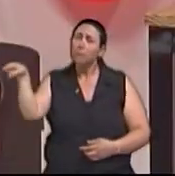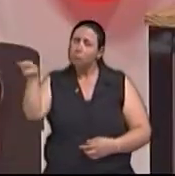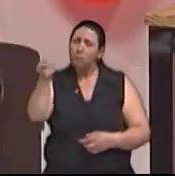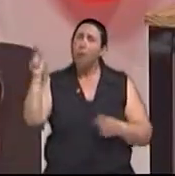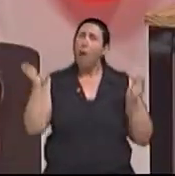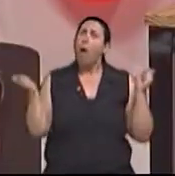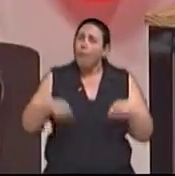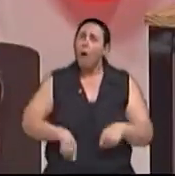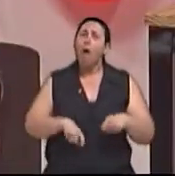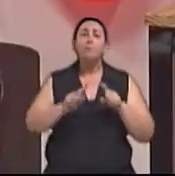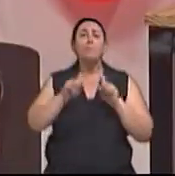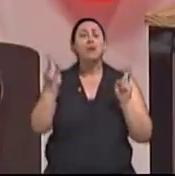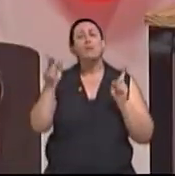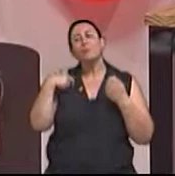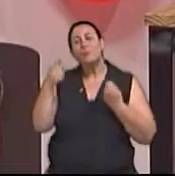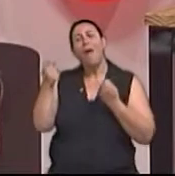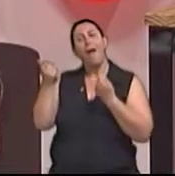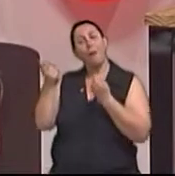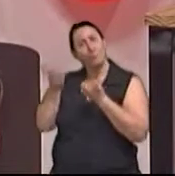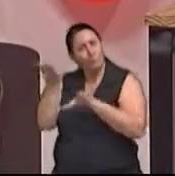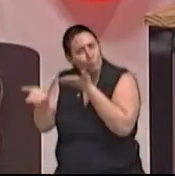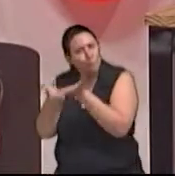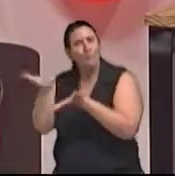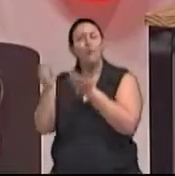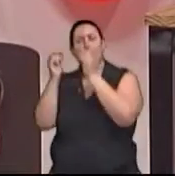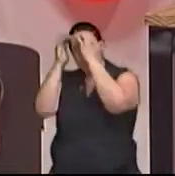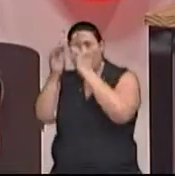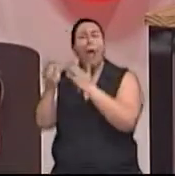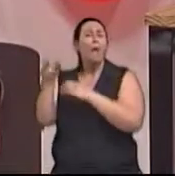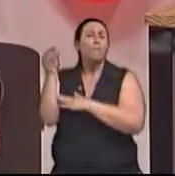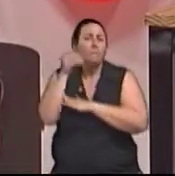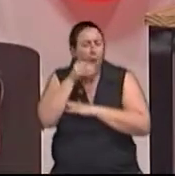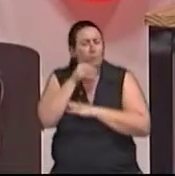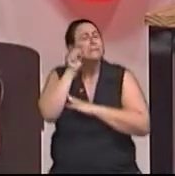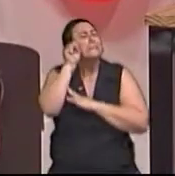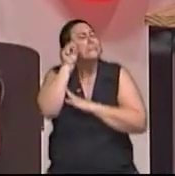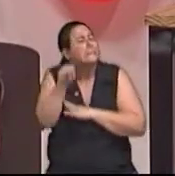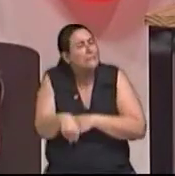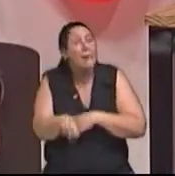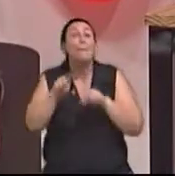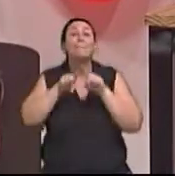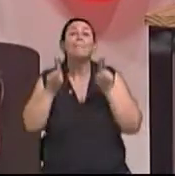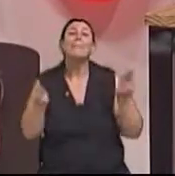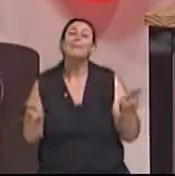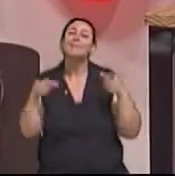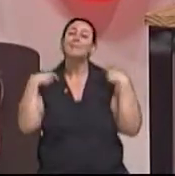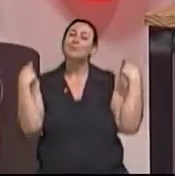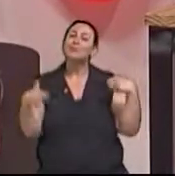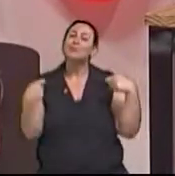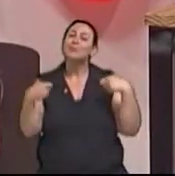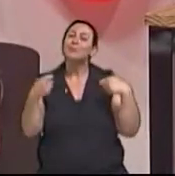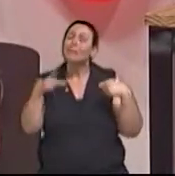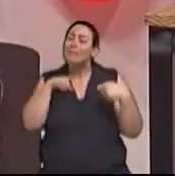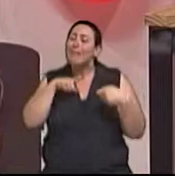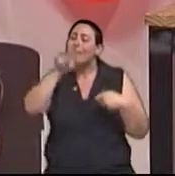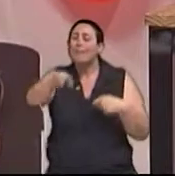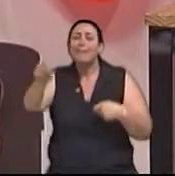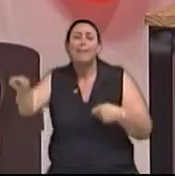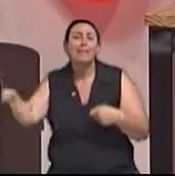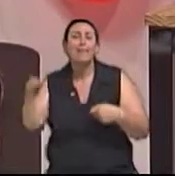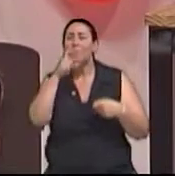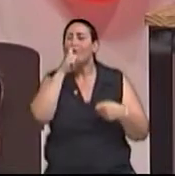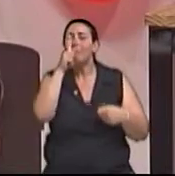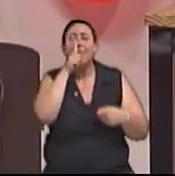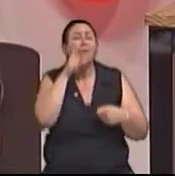é preciso aceitar que os pais estão frágeis mas que eles têm uma experiência que eles têm decisões na vida que